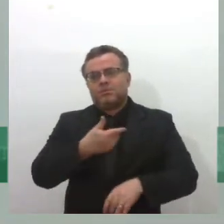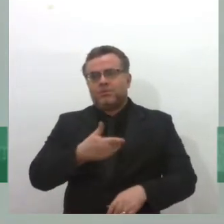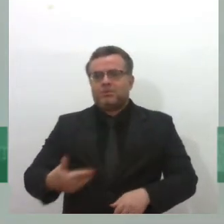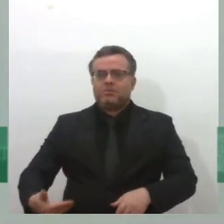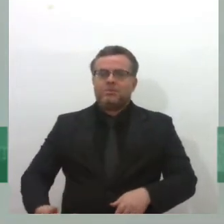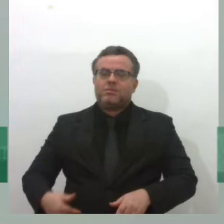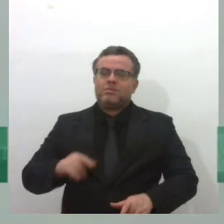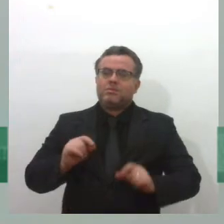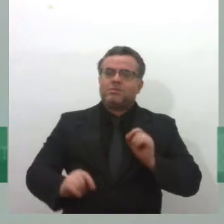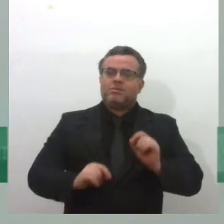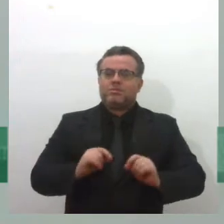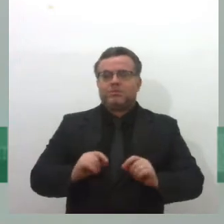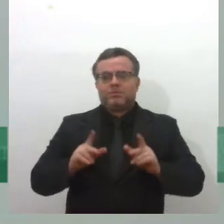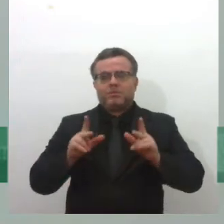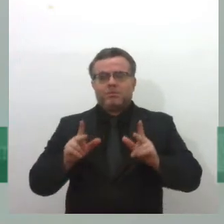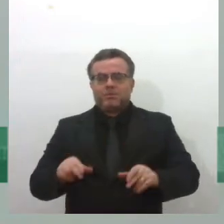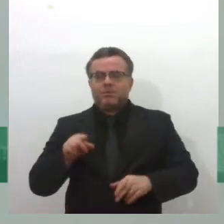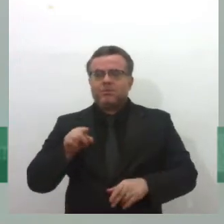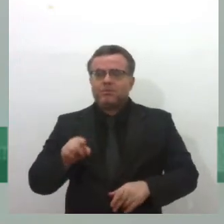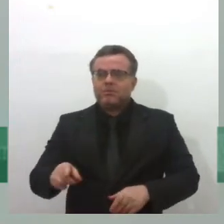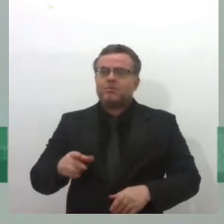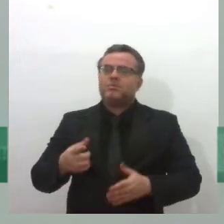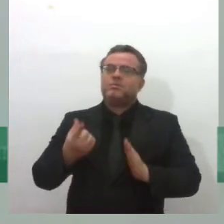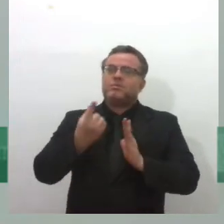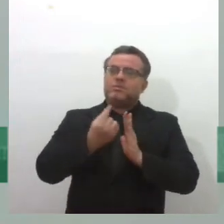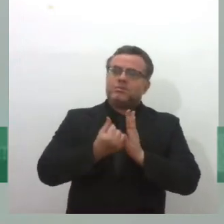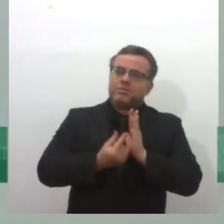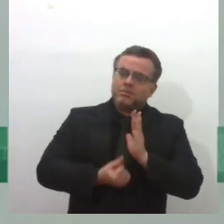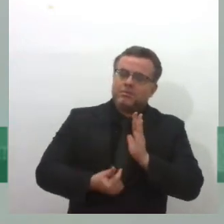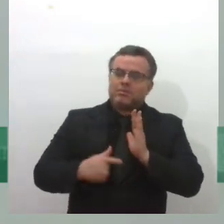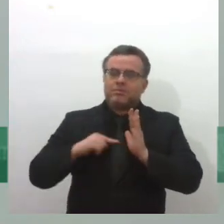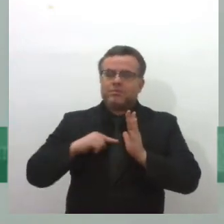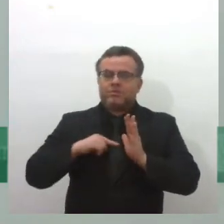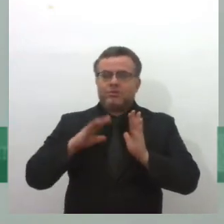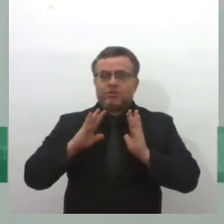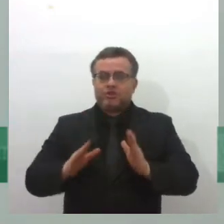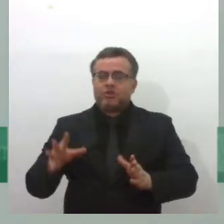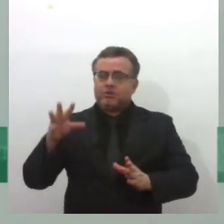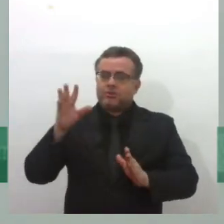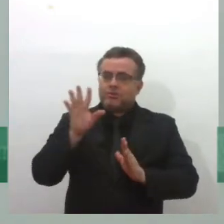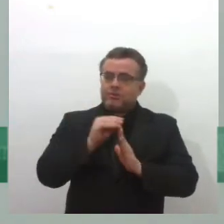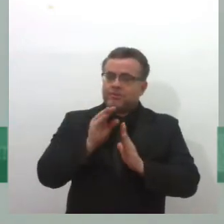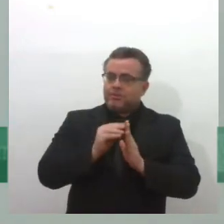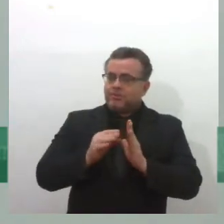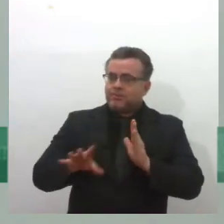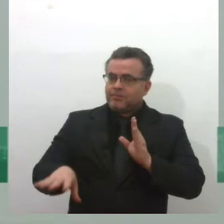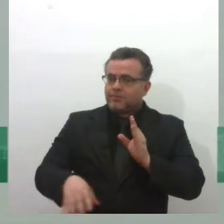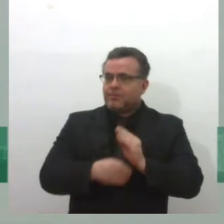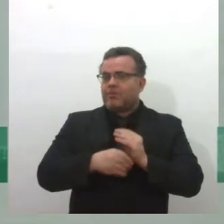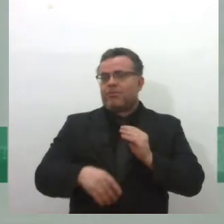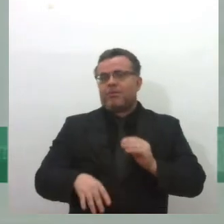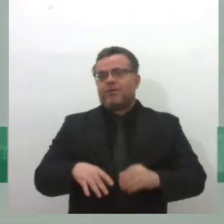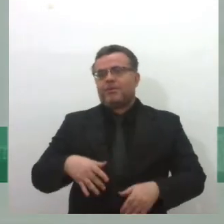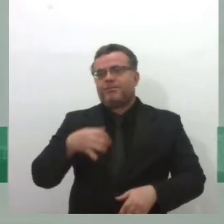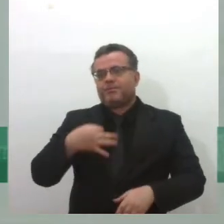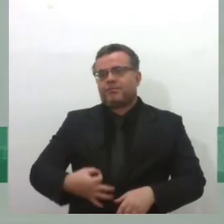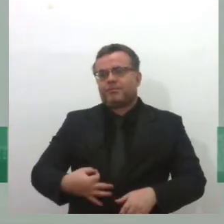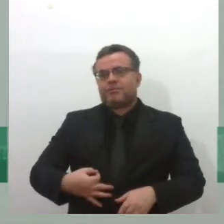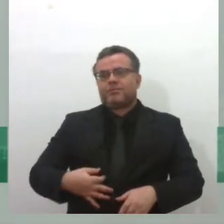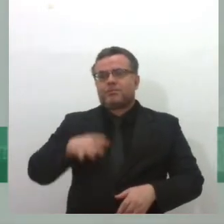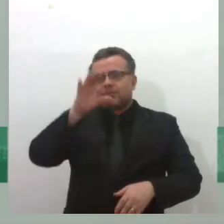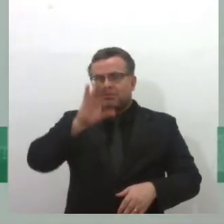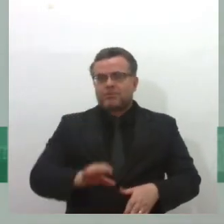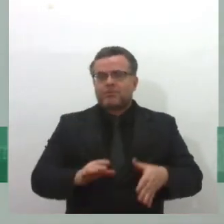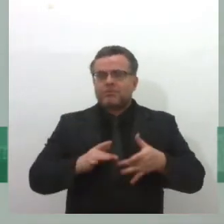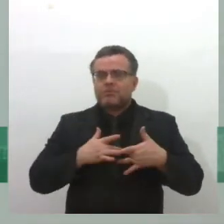coisa. Você tem o orçamento, o que é prioritário no orçamento? Porque é uma cidadania solidária. A